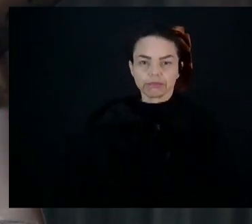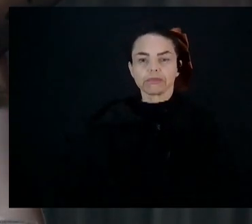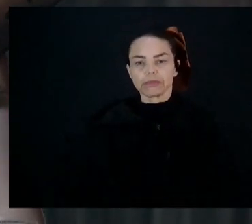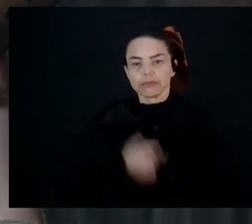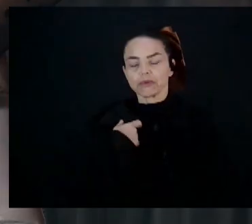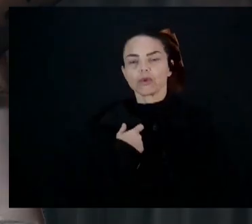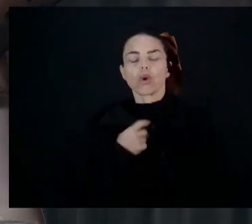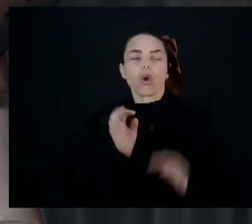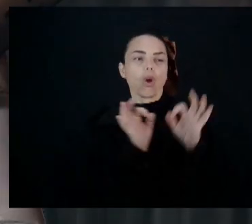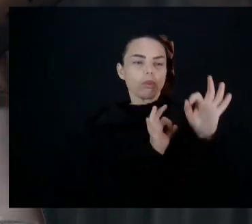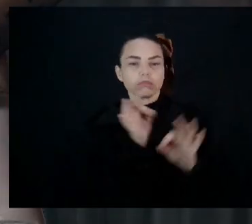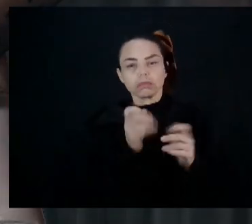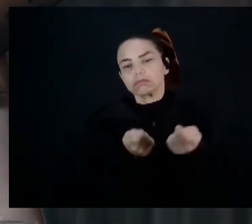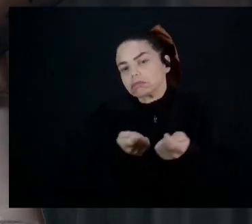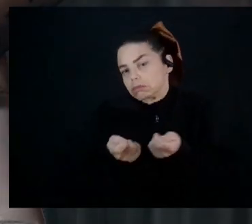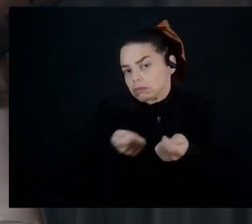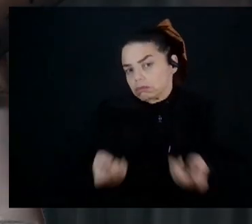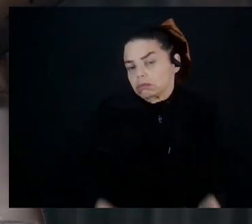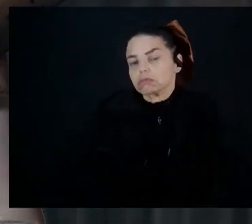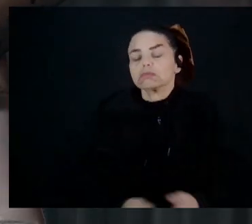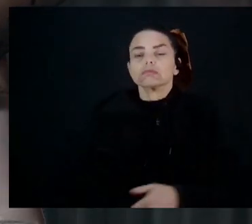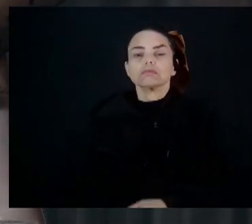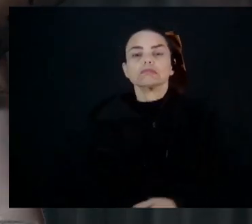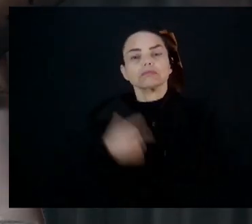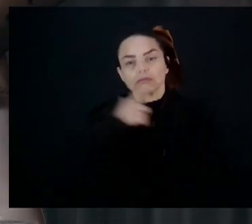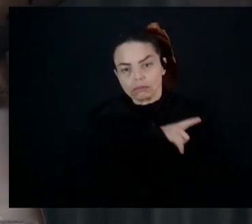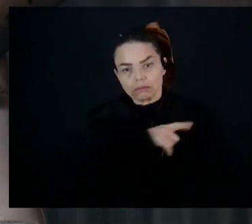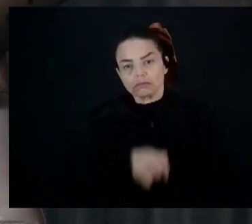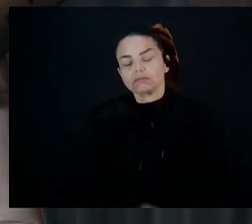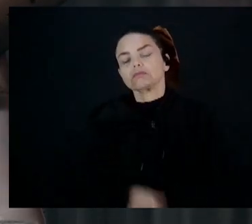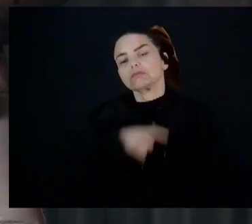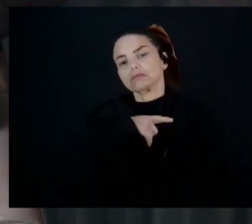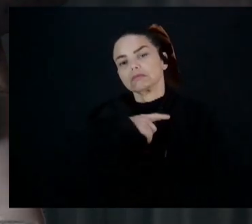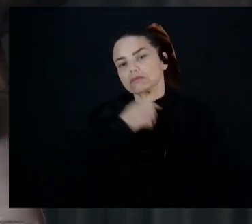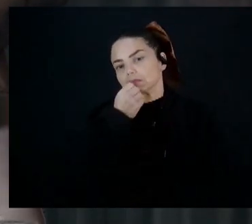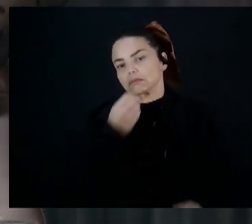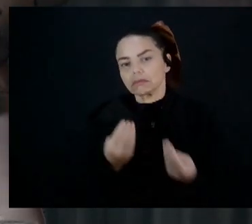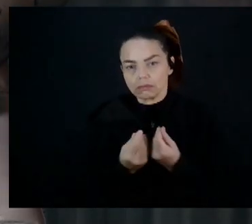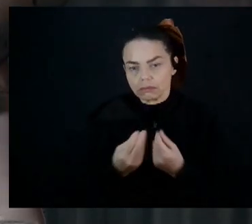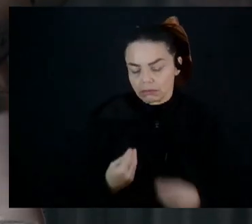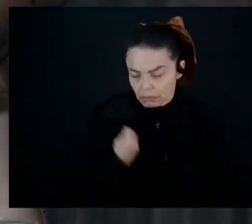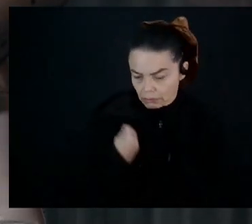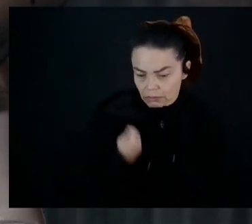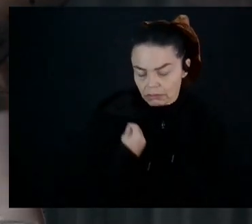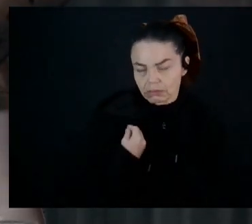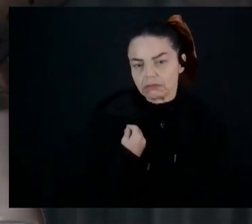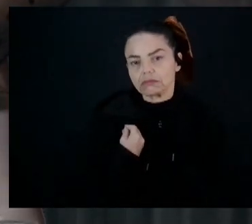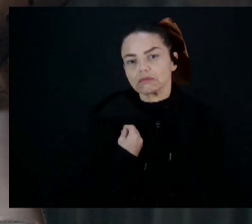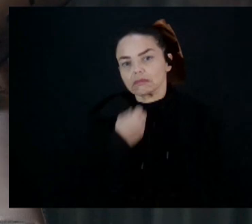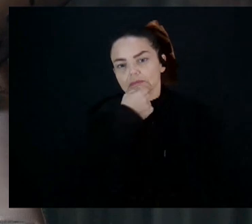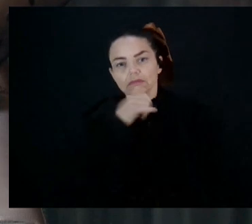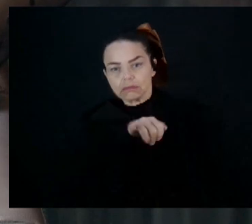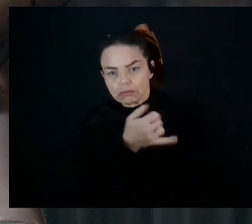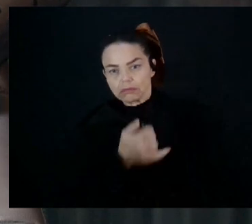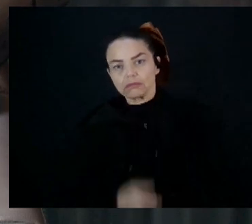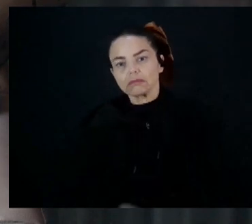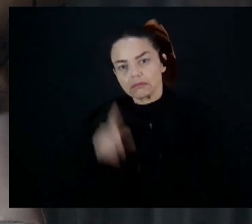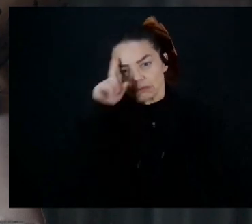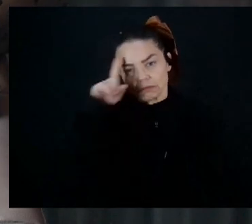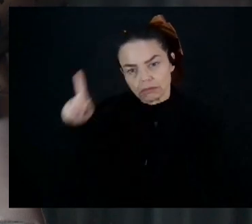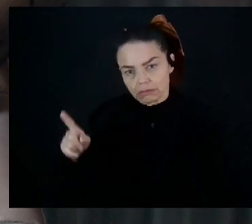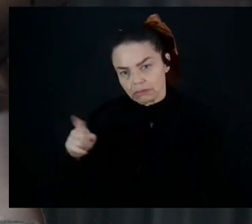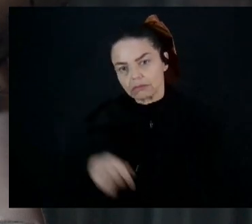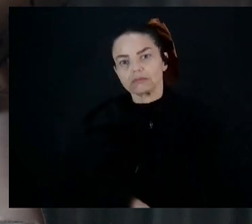isso de uma forma que você consiga ter uma boa qualidade de vida, um bom aproveitamento do seu dia e